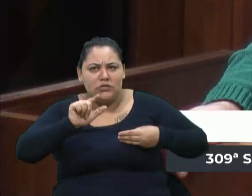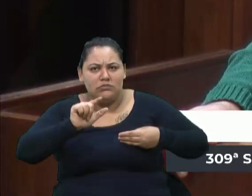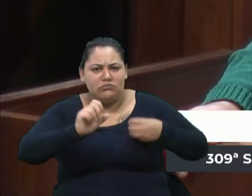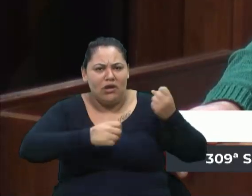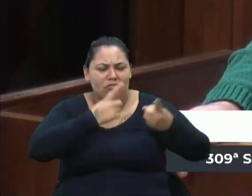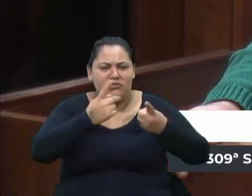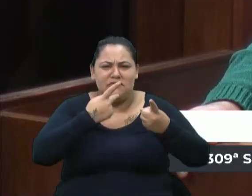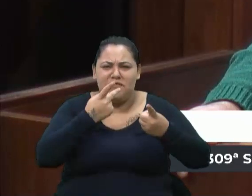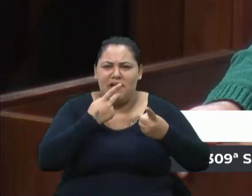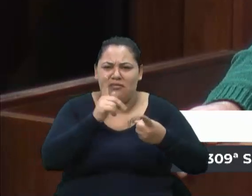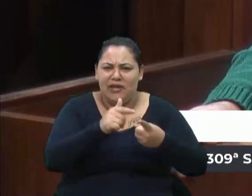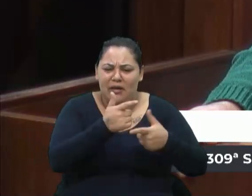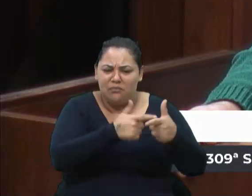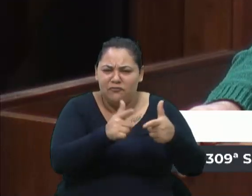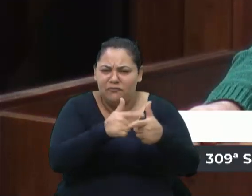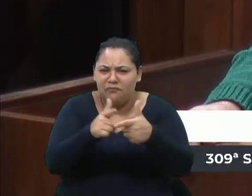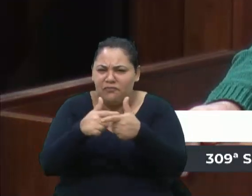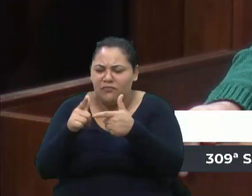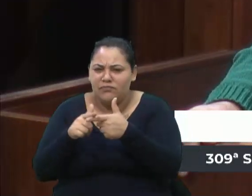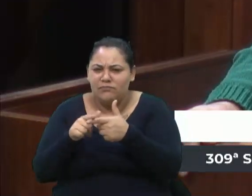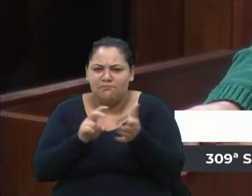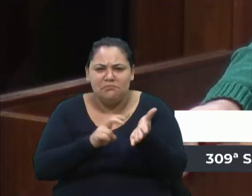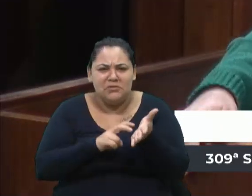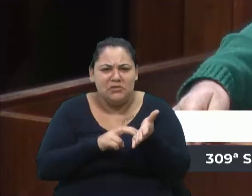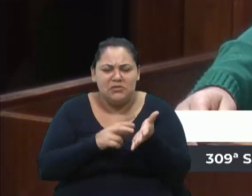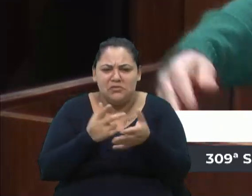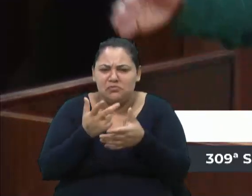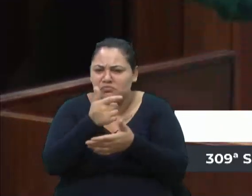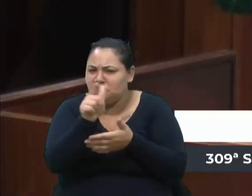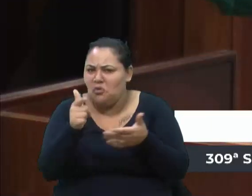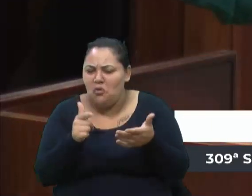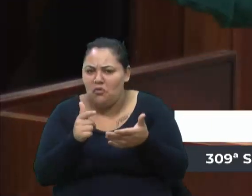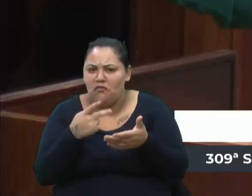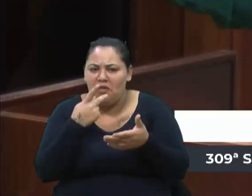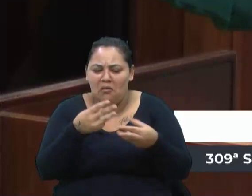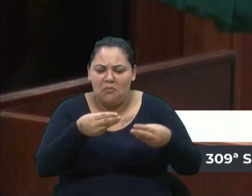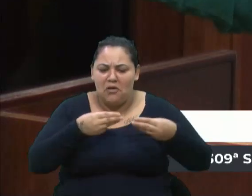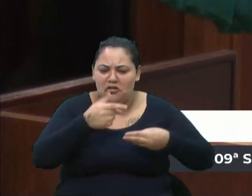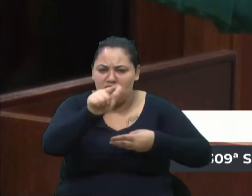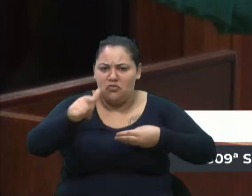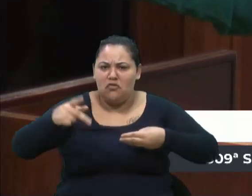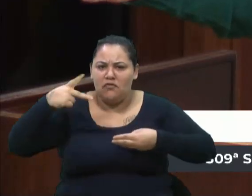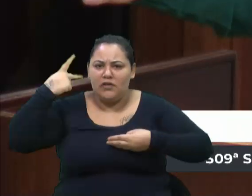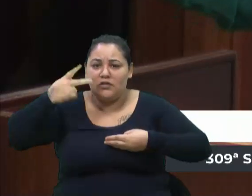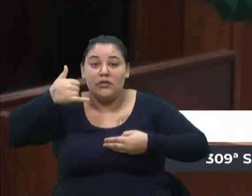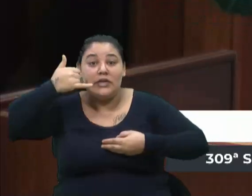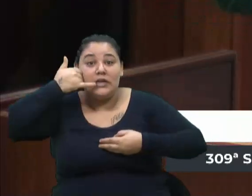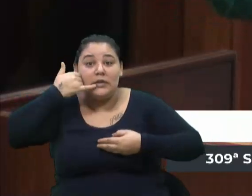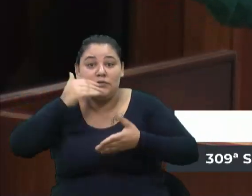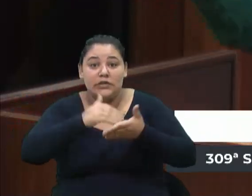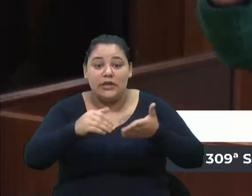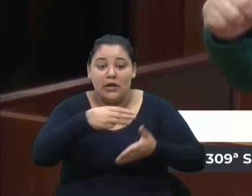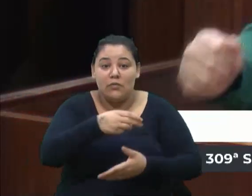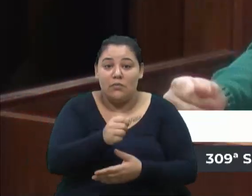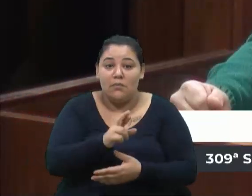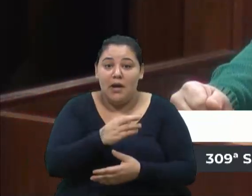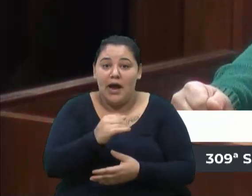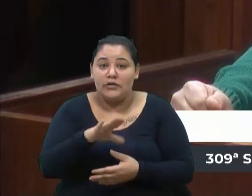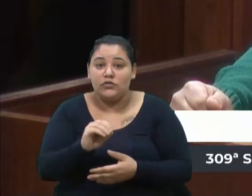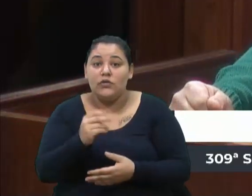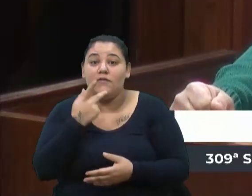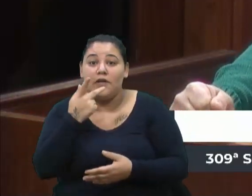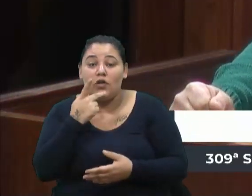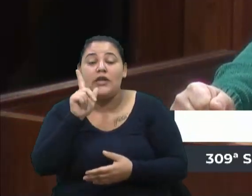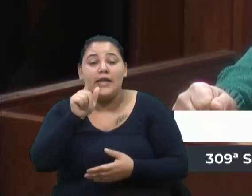de financiamento outros dizem que é de emendas e outros vereadores ligamos para o secretário Márcio serafini Ontem ele disse que era valor